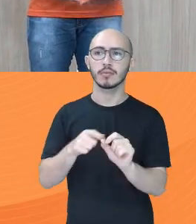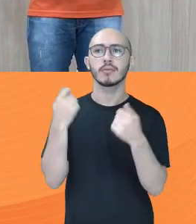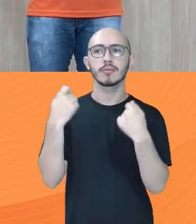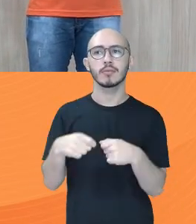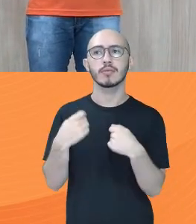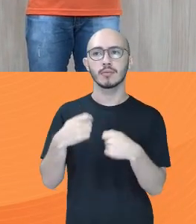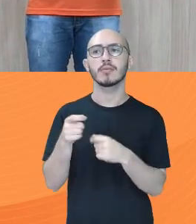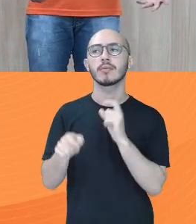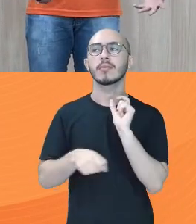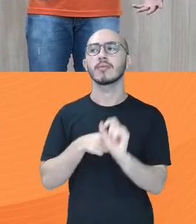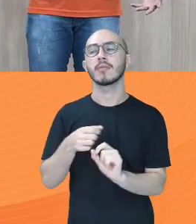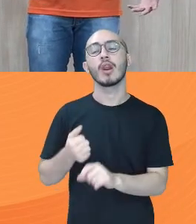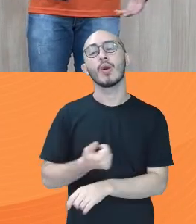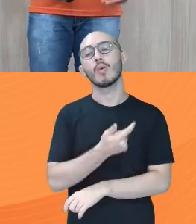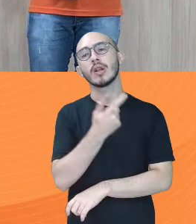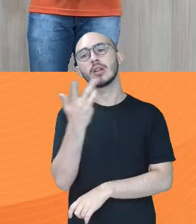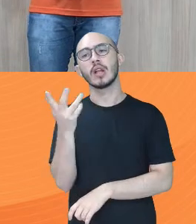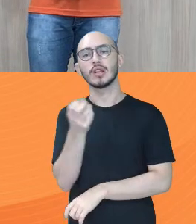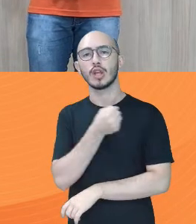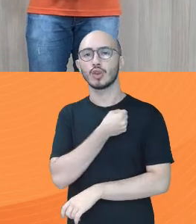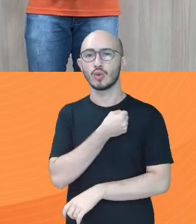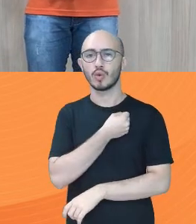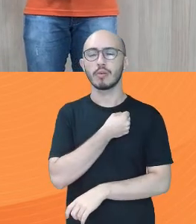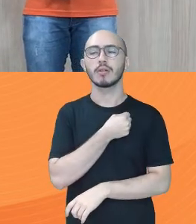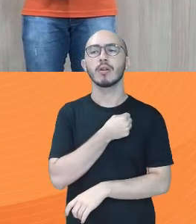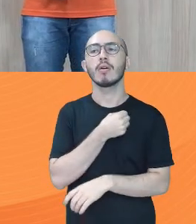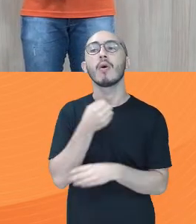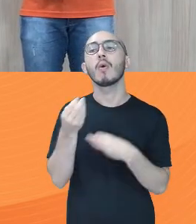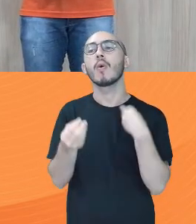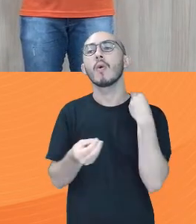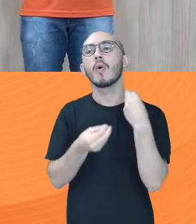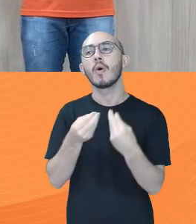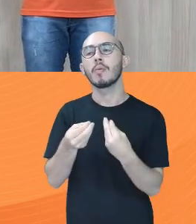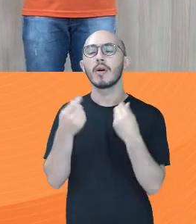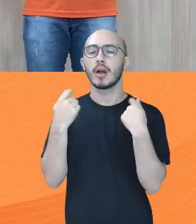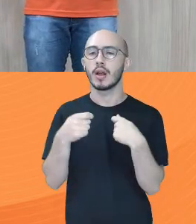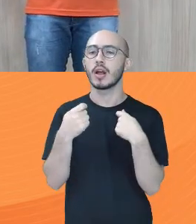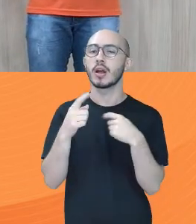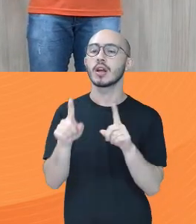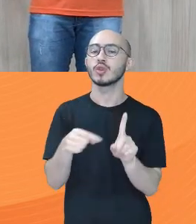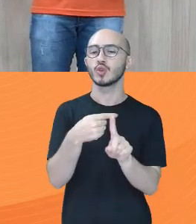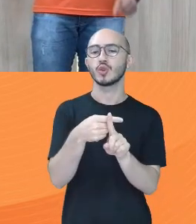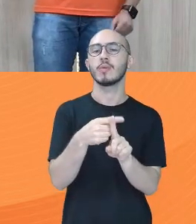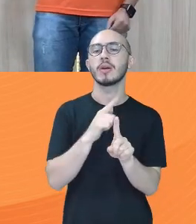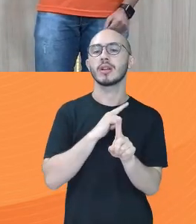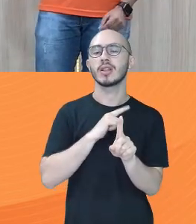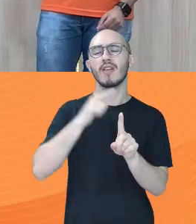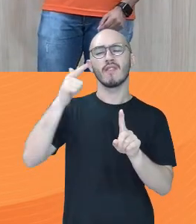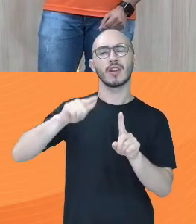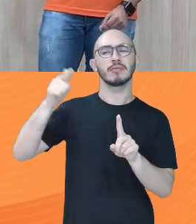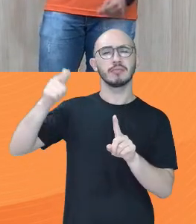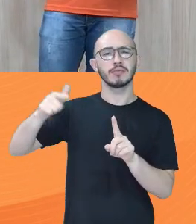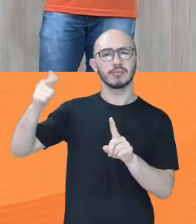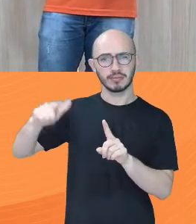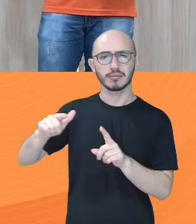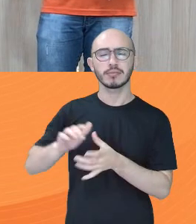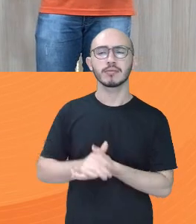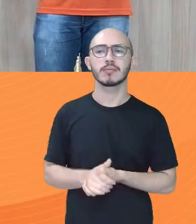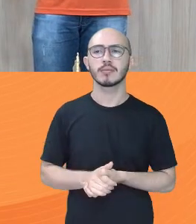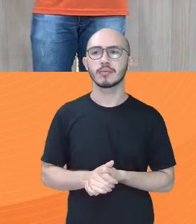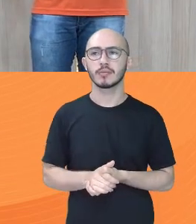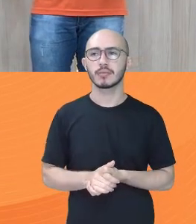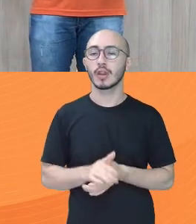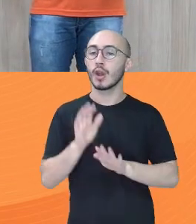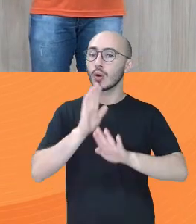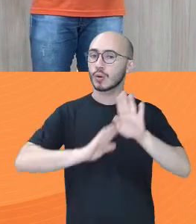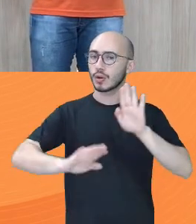dividido pela quantidade de números. E essa quantidade de números é a soma das frequências, certo? Cuidado para não